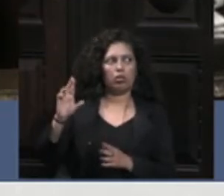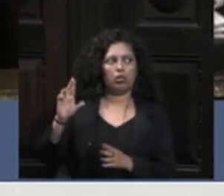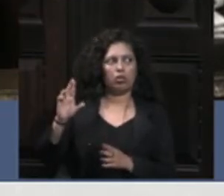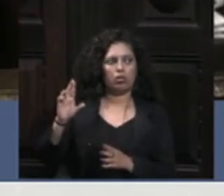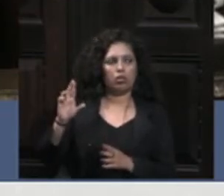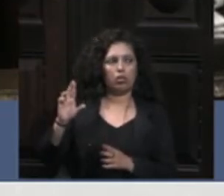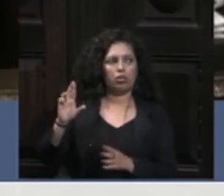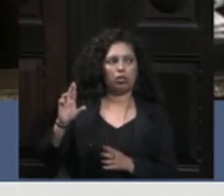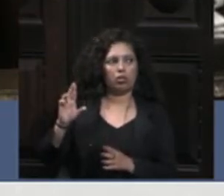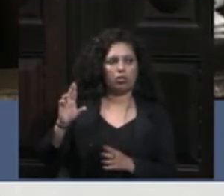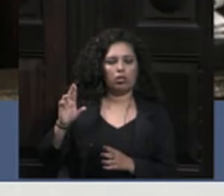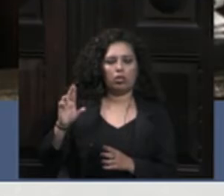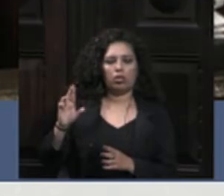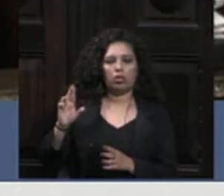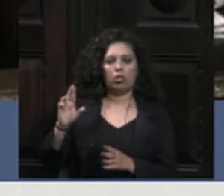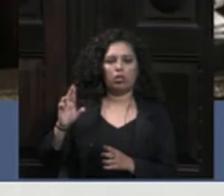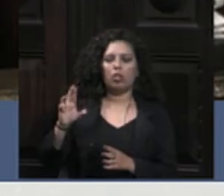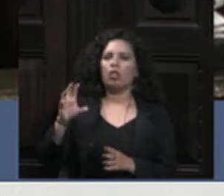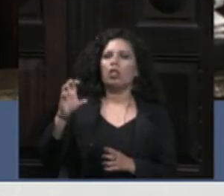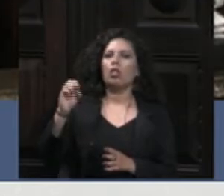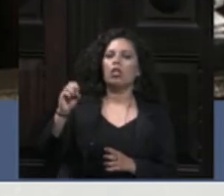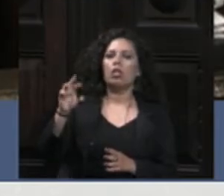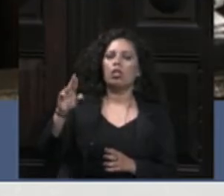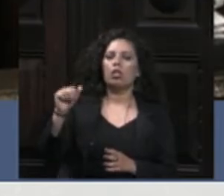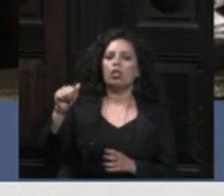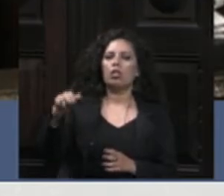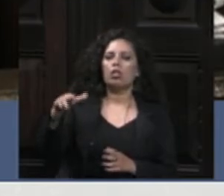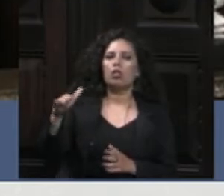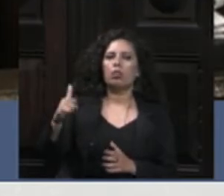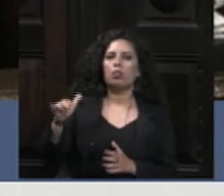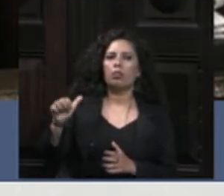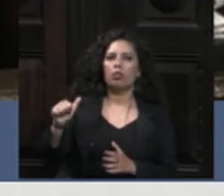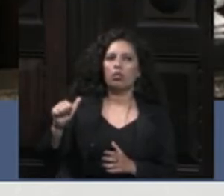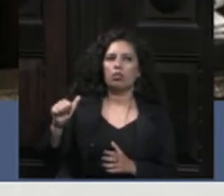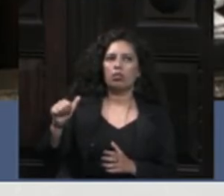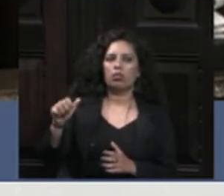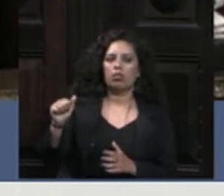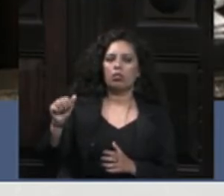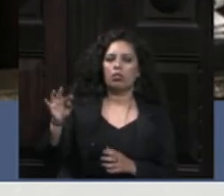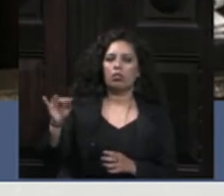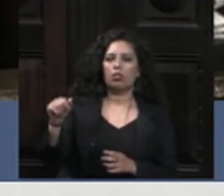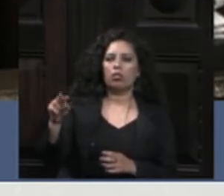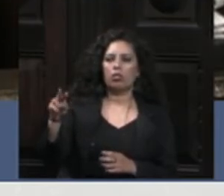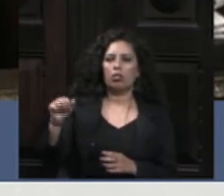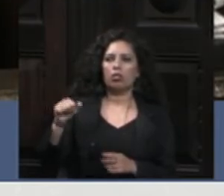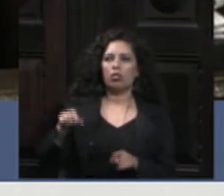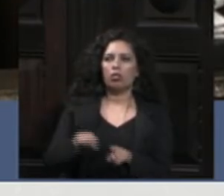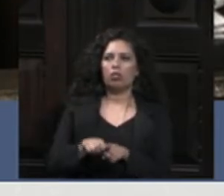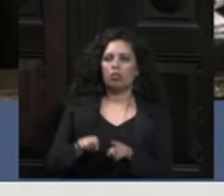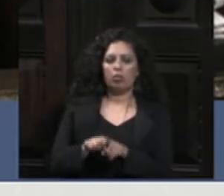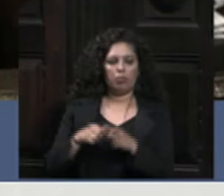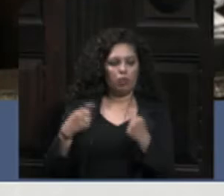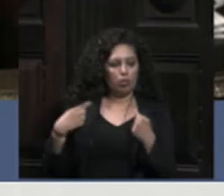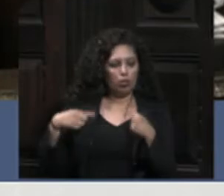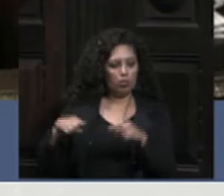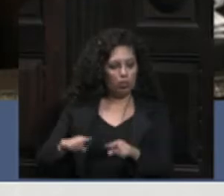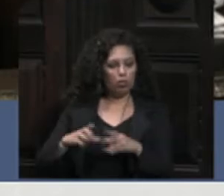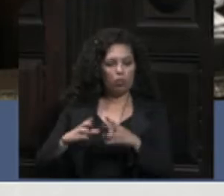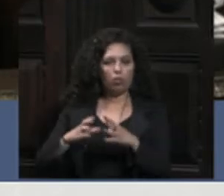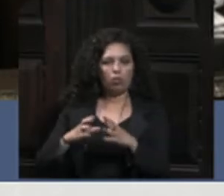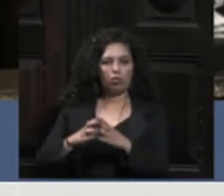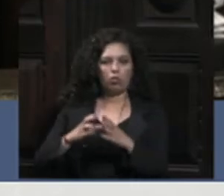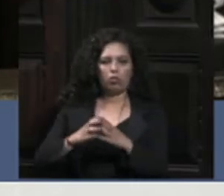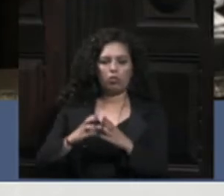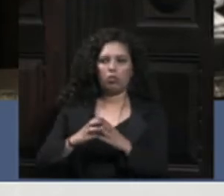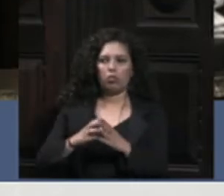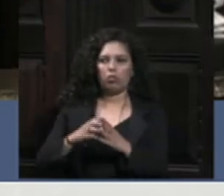dívida ativa e a luta contra a securitização da dívida,